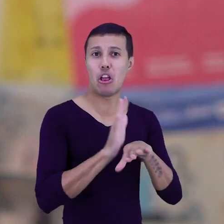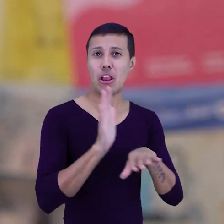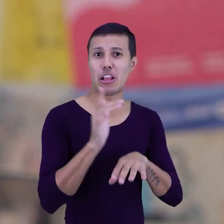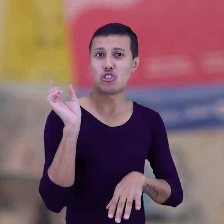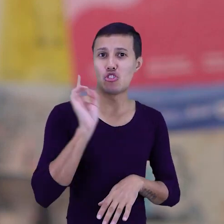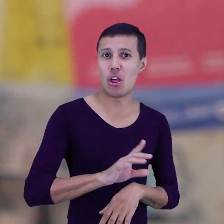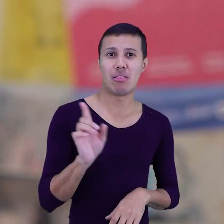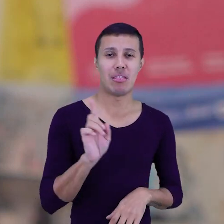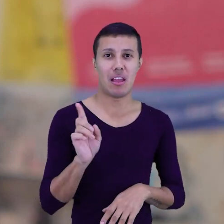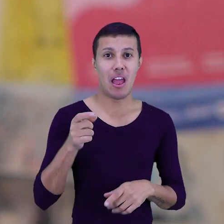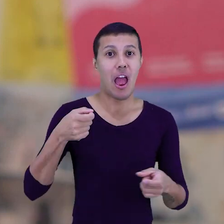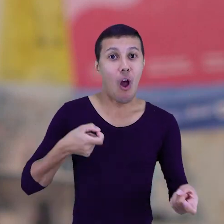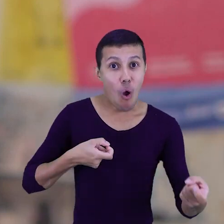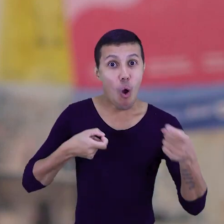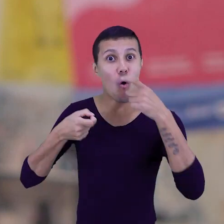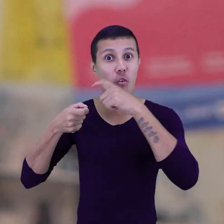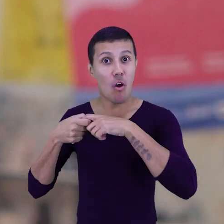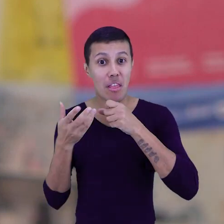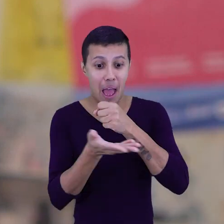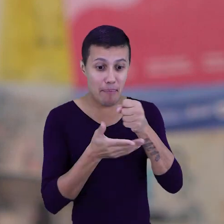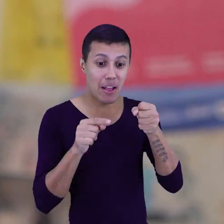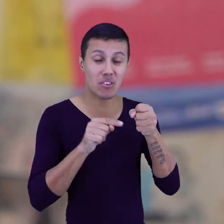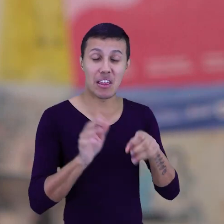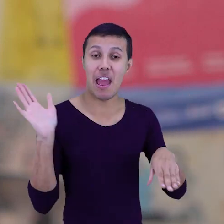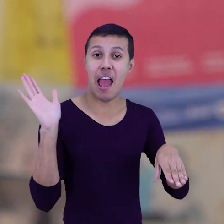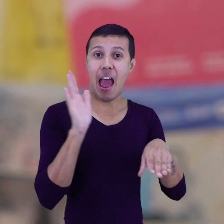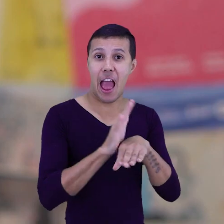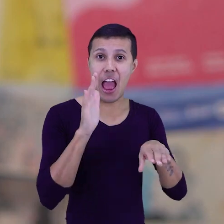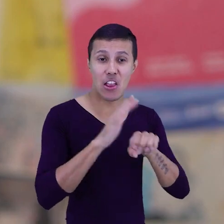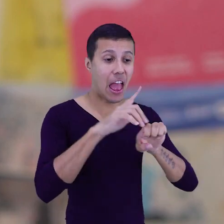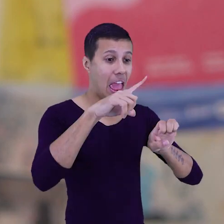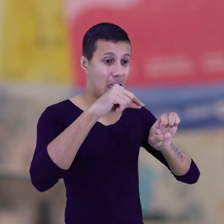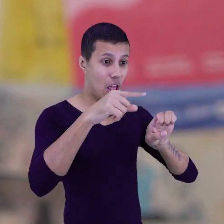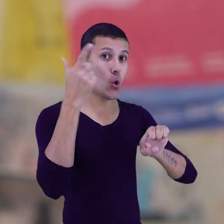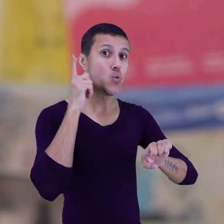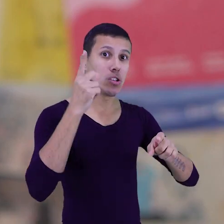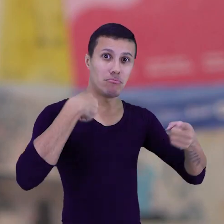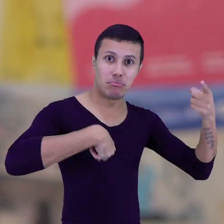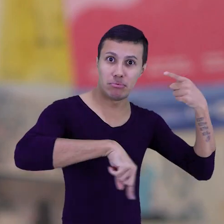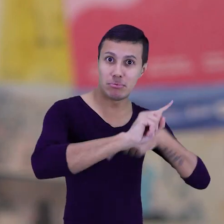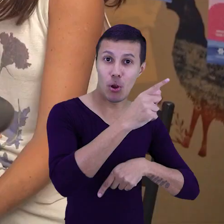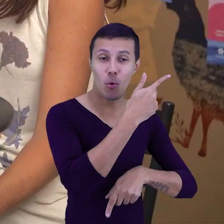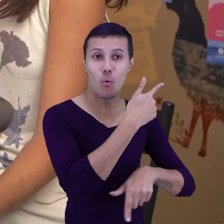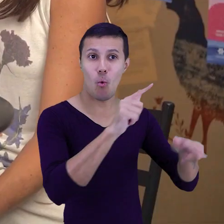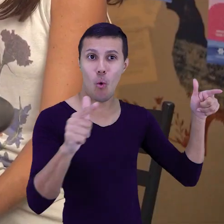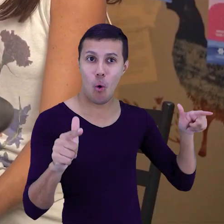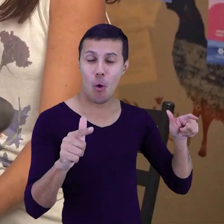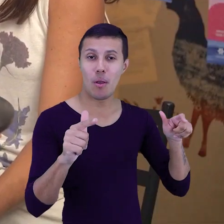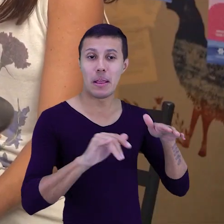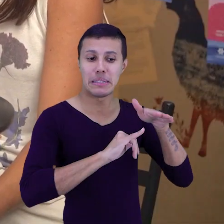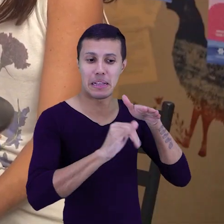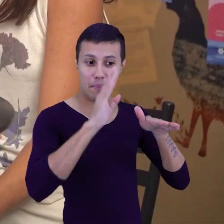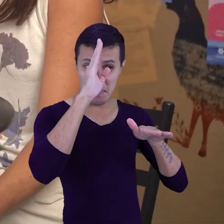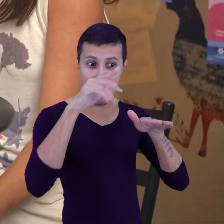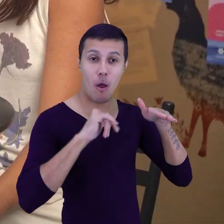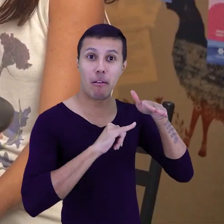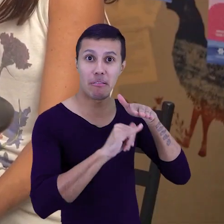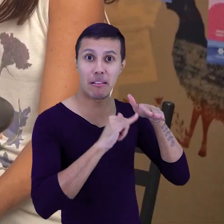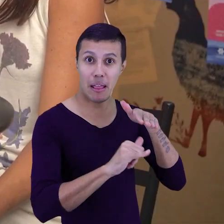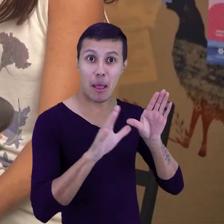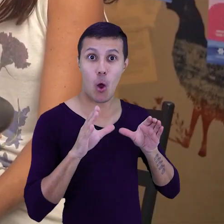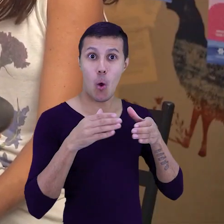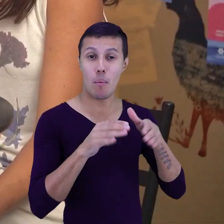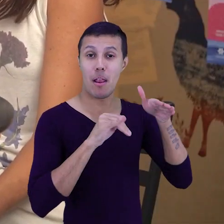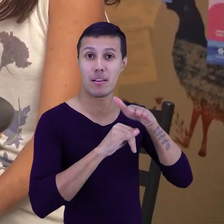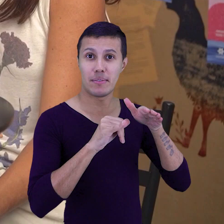ela estar ajudando. Então, a gente volta na raiz de ajudar os empreendedores a terem sucesso. Empreendedores de startups, principalmente. Esse é